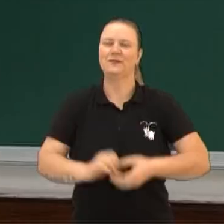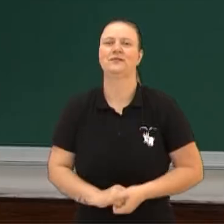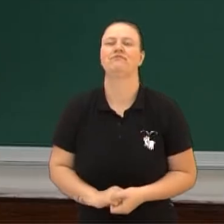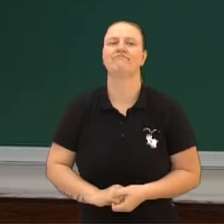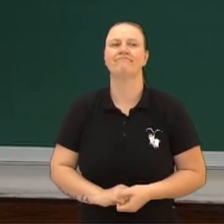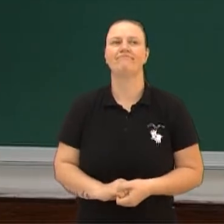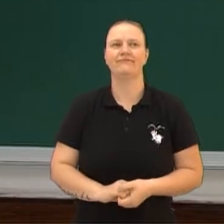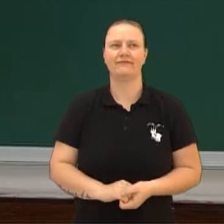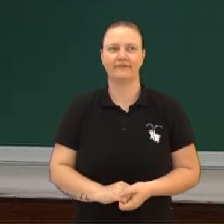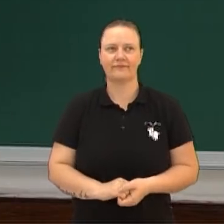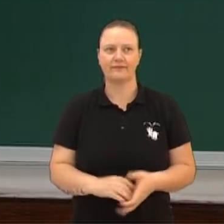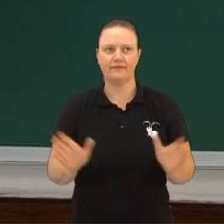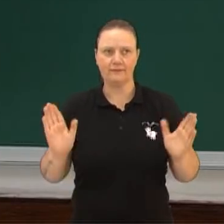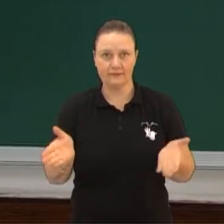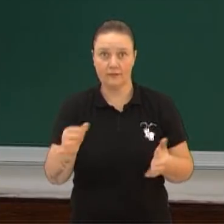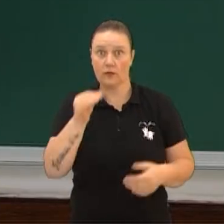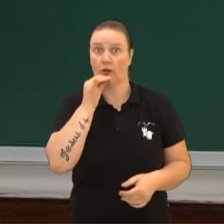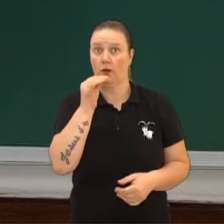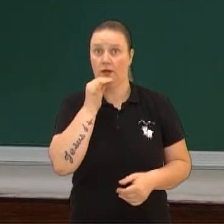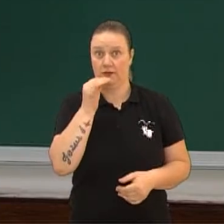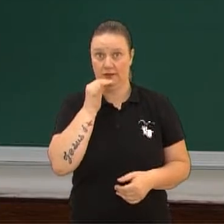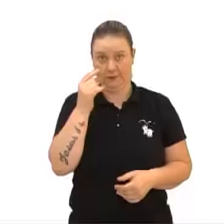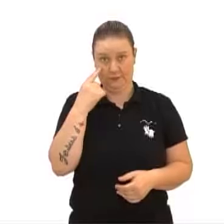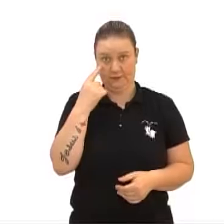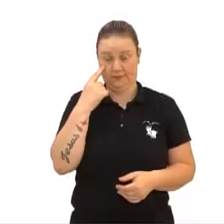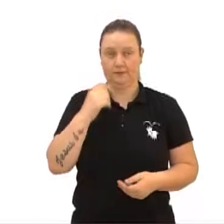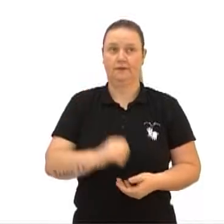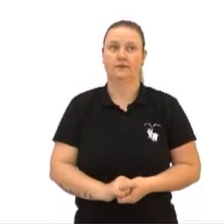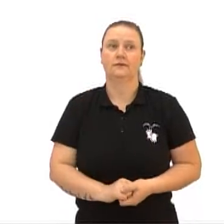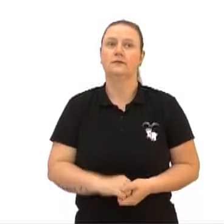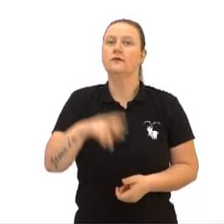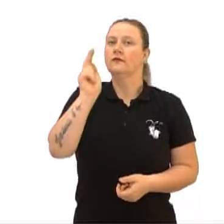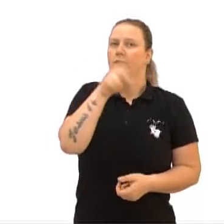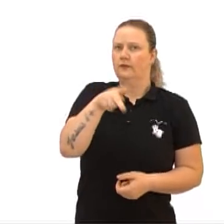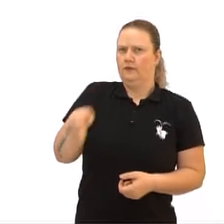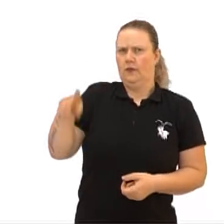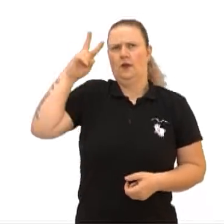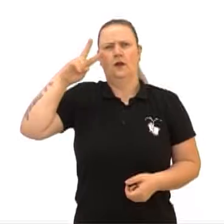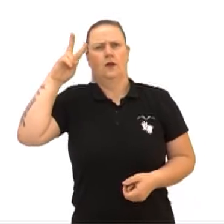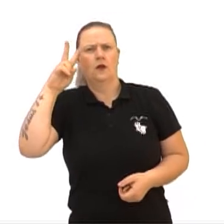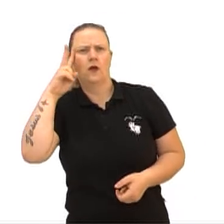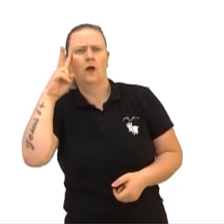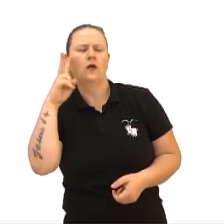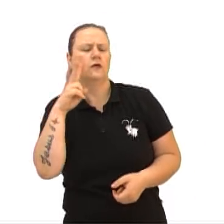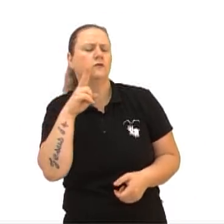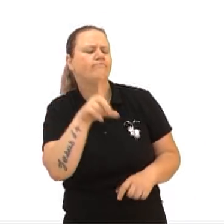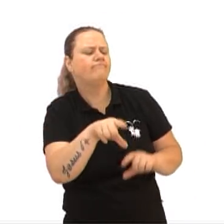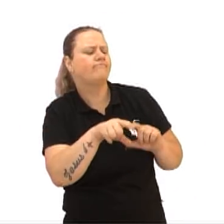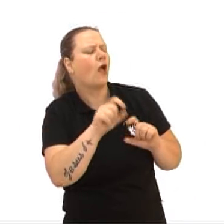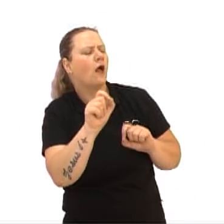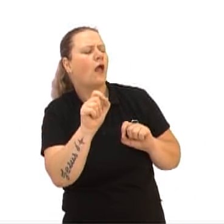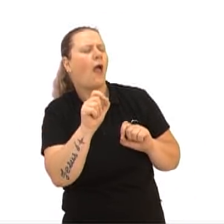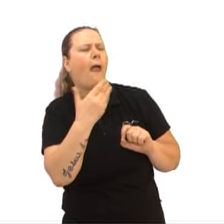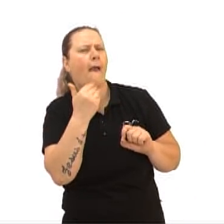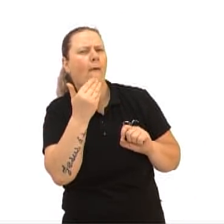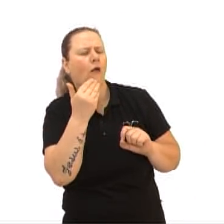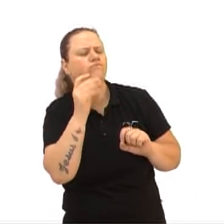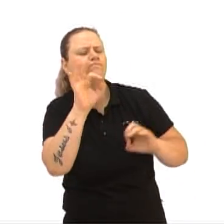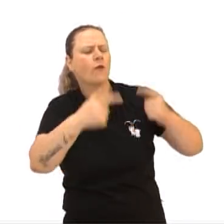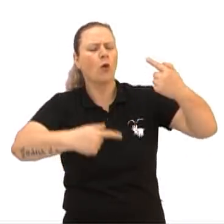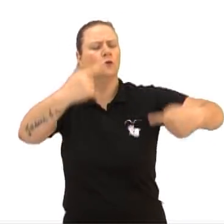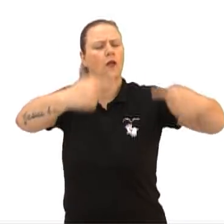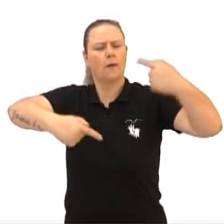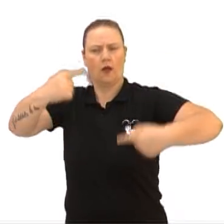Então, vamos lá. A gente tem um exemplo aqui. Acompanha comigo. O professor de História resolveu fazer um debate, tá, com